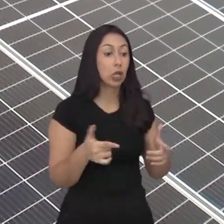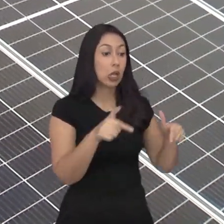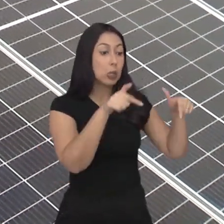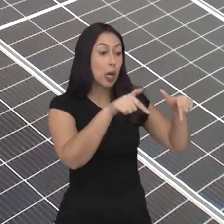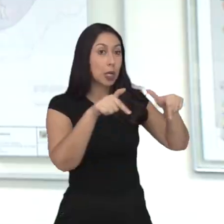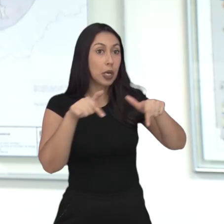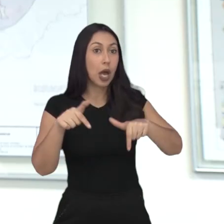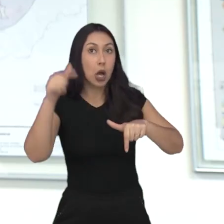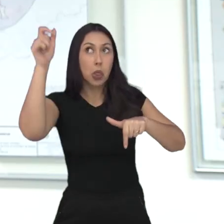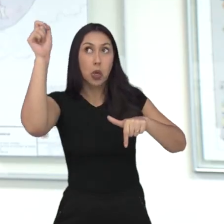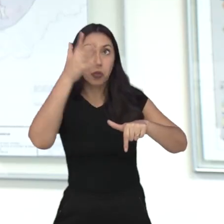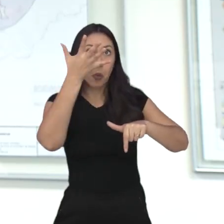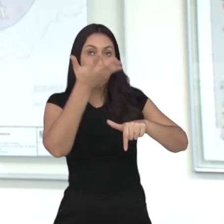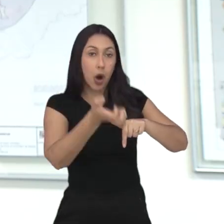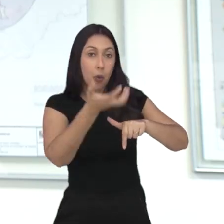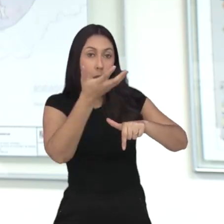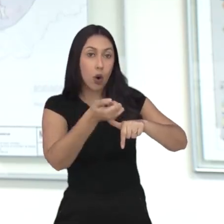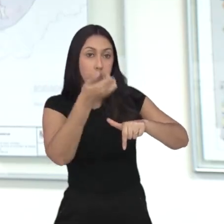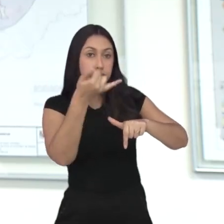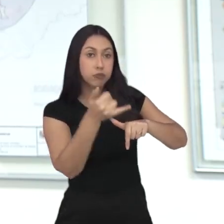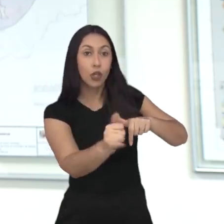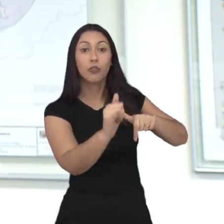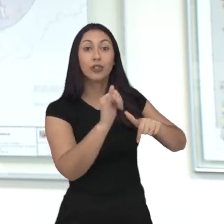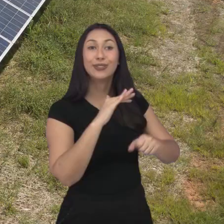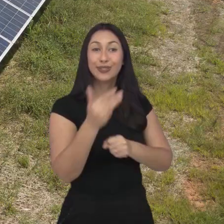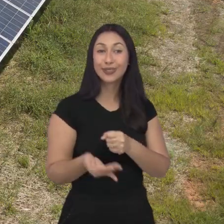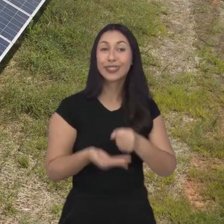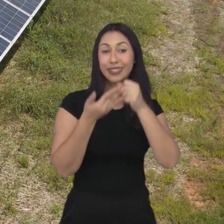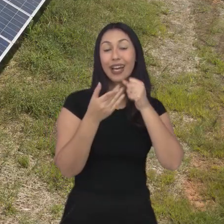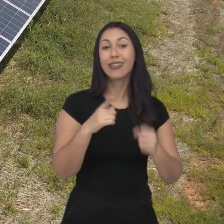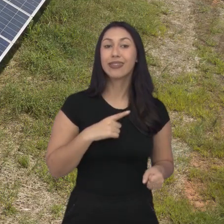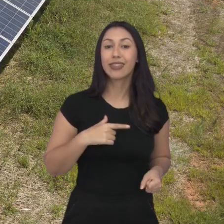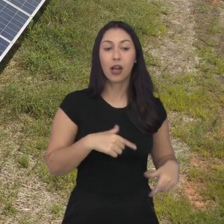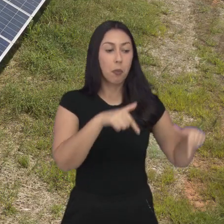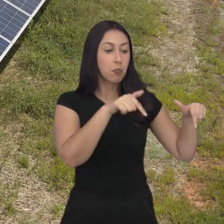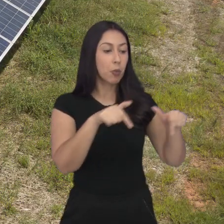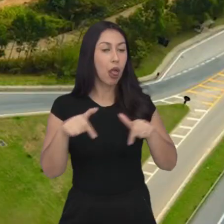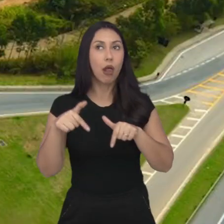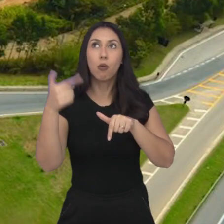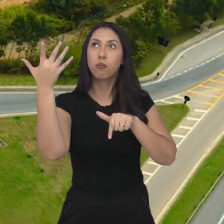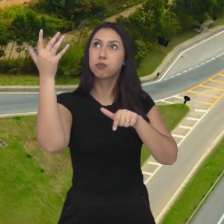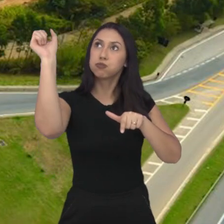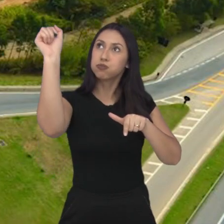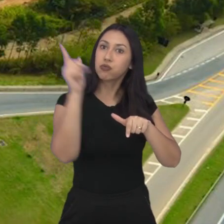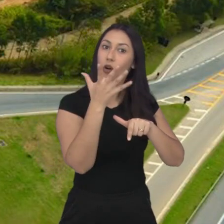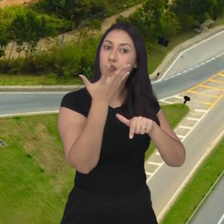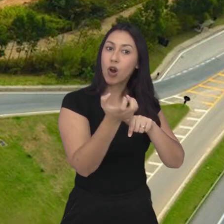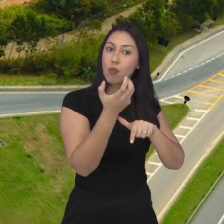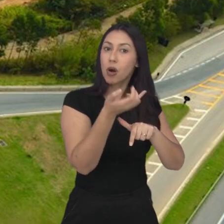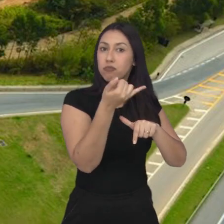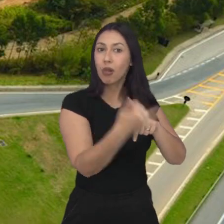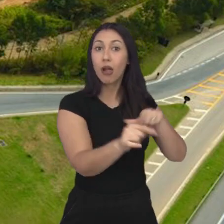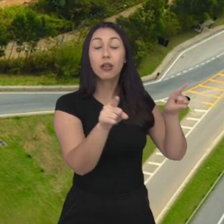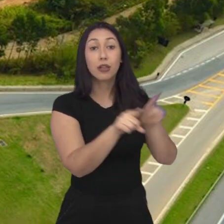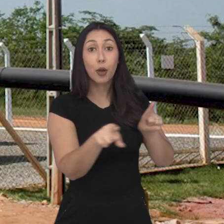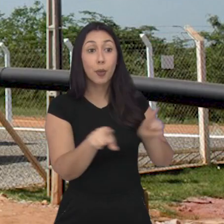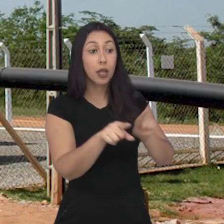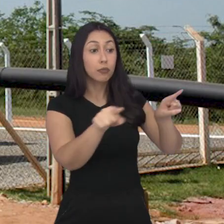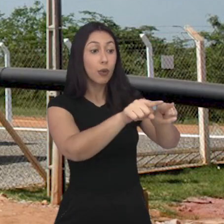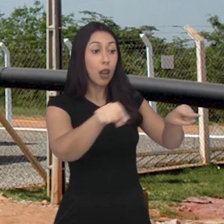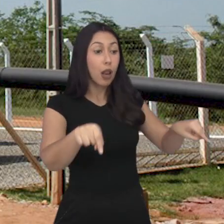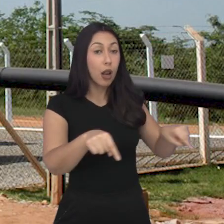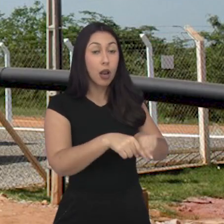de energia verde auditável, renovável. Então, a fazenda fotovoltaica, a geração de energia através do